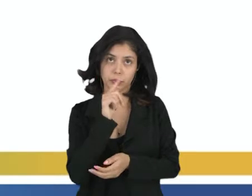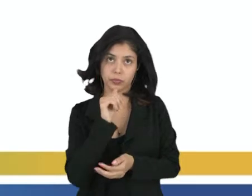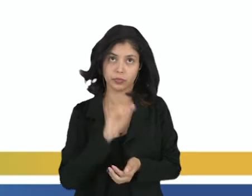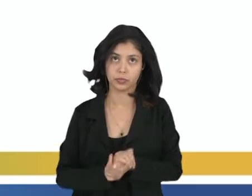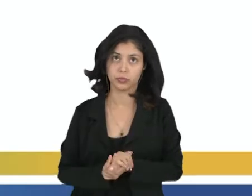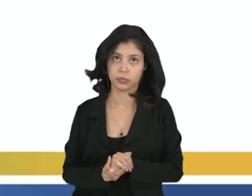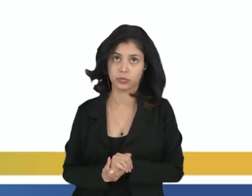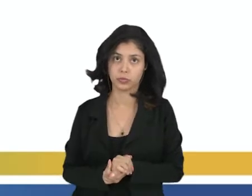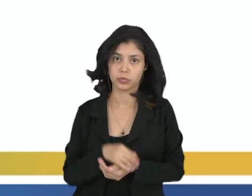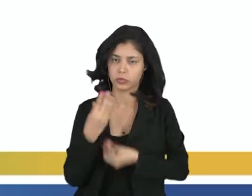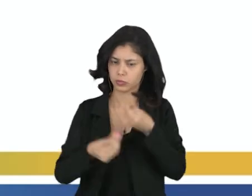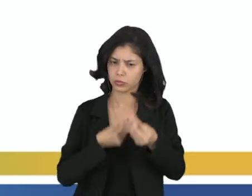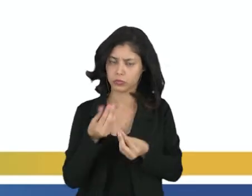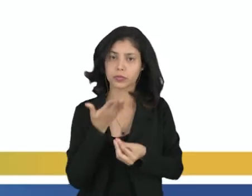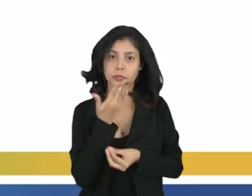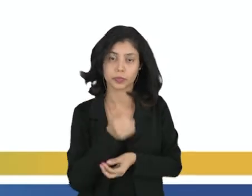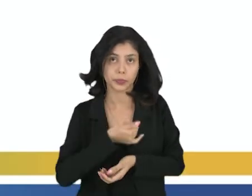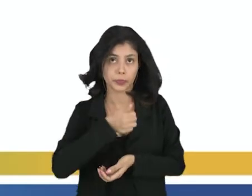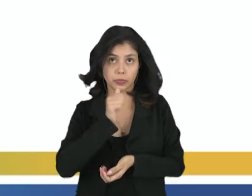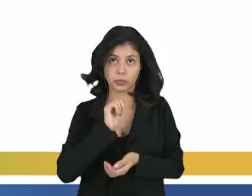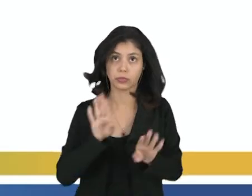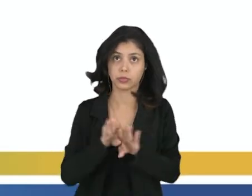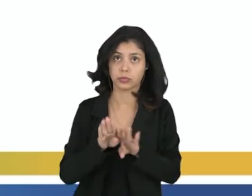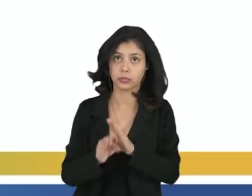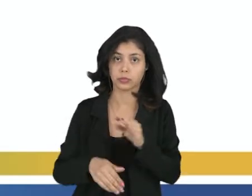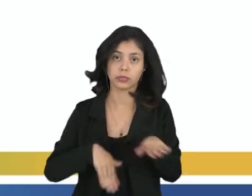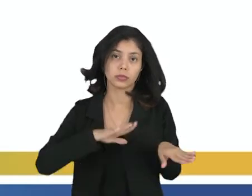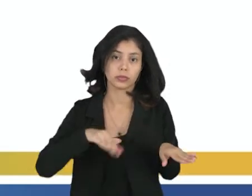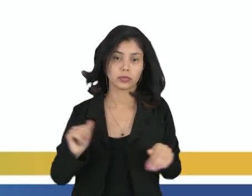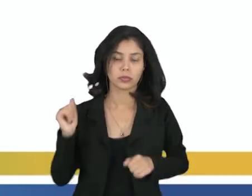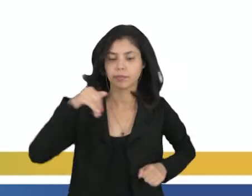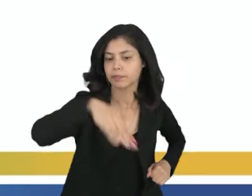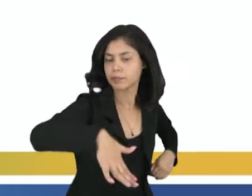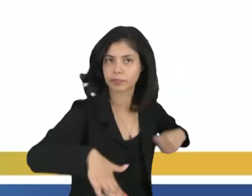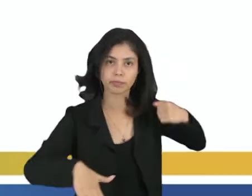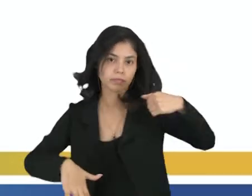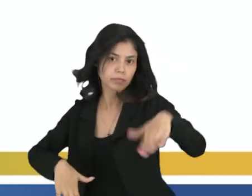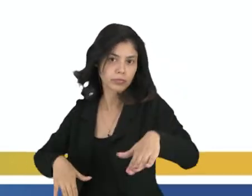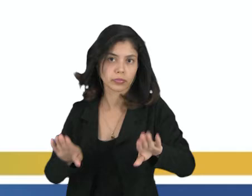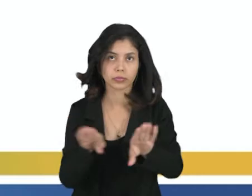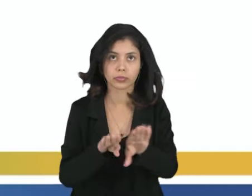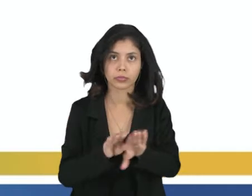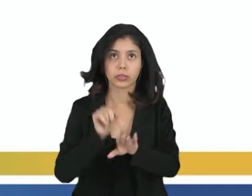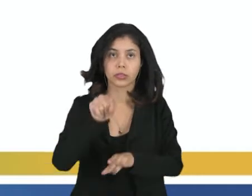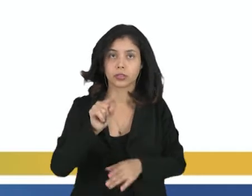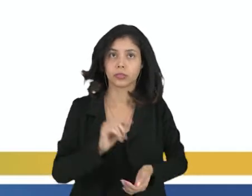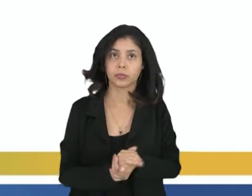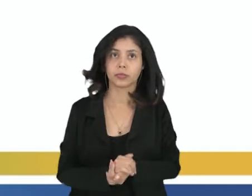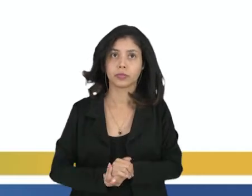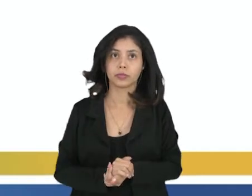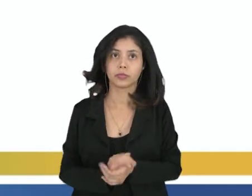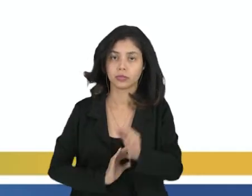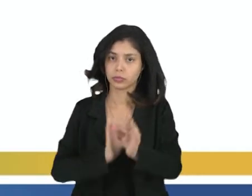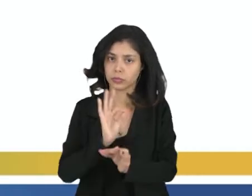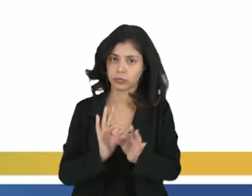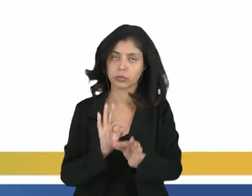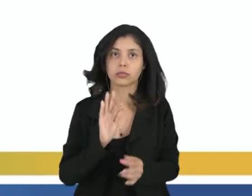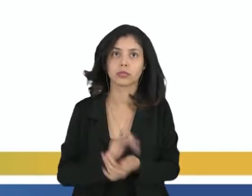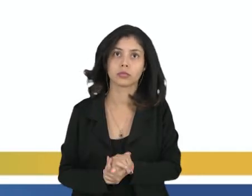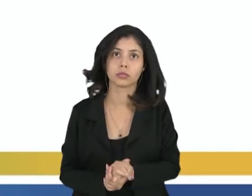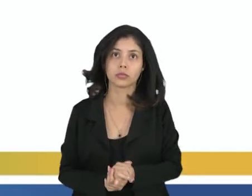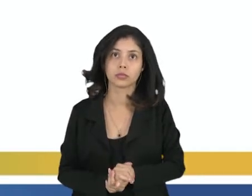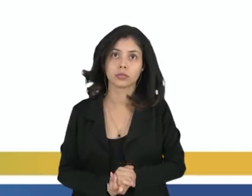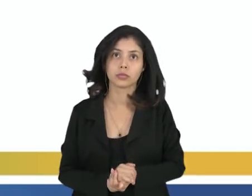águas. Tanto a que bebemos, quanto aquela utilizada nas piscinas. E aqui e também é utilizado